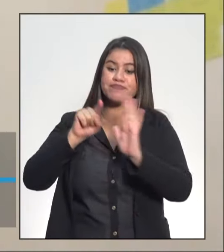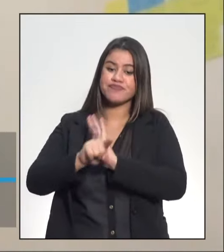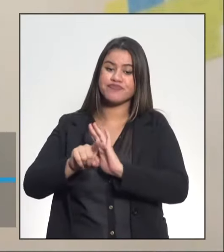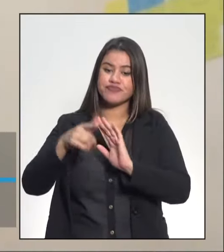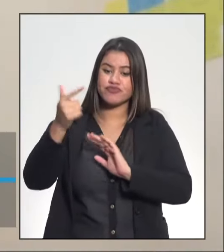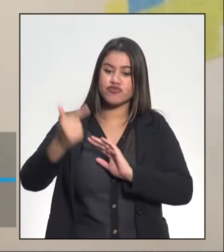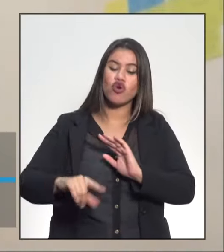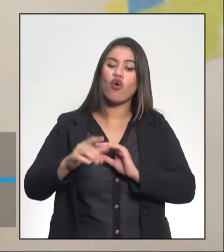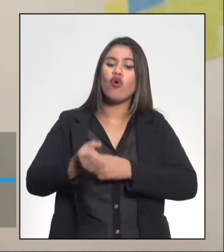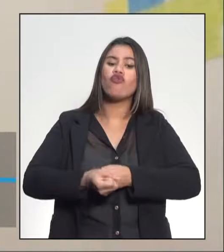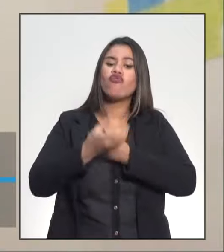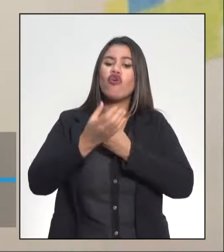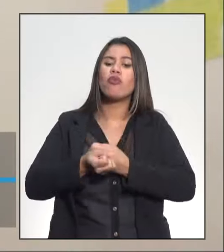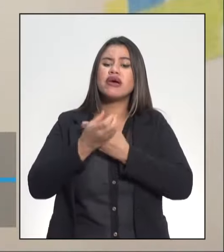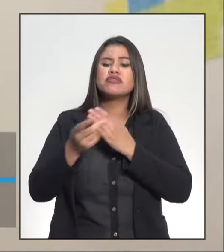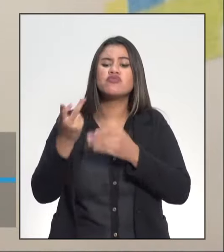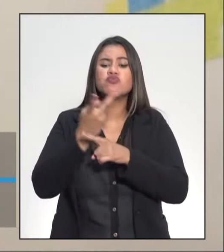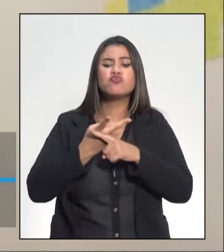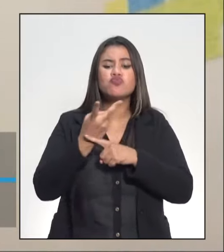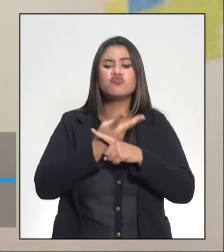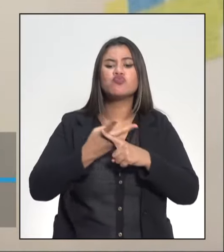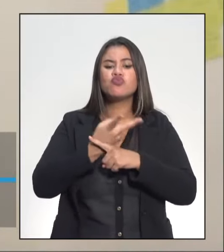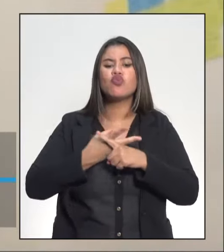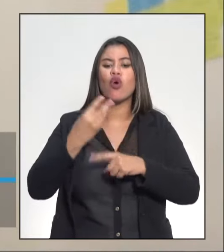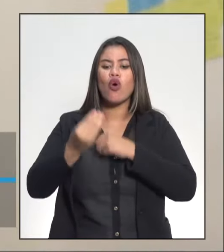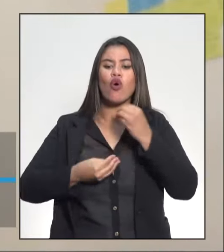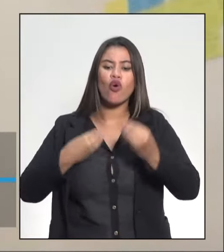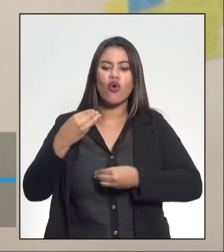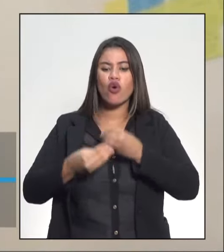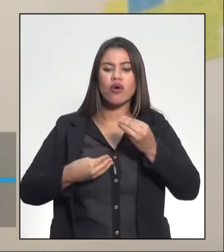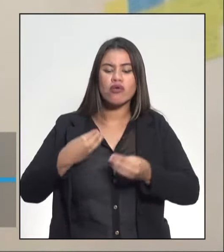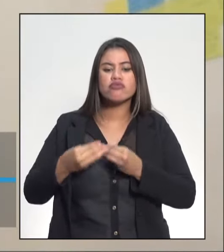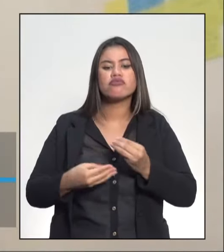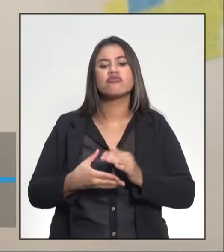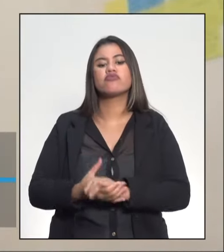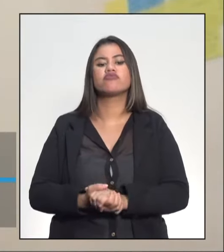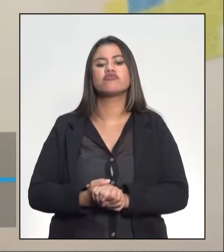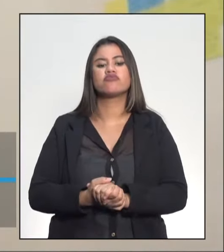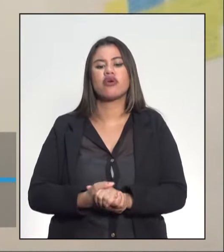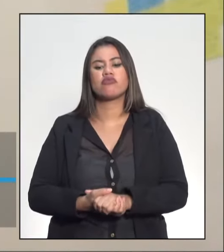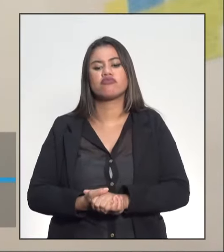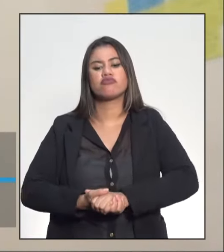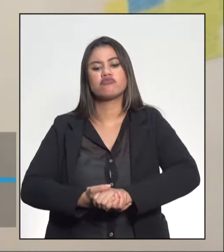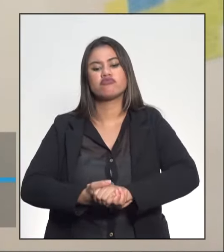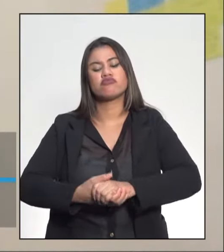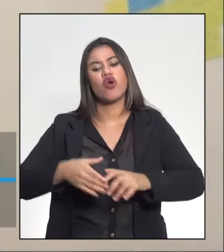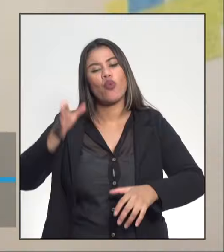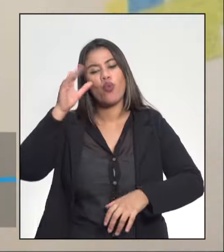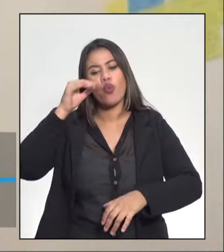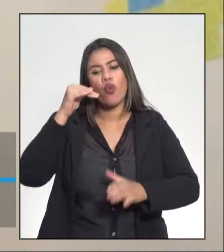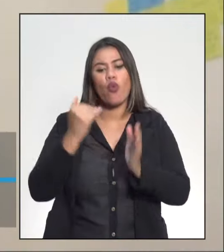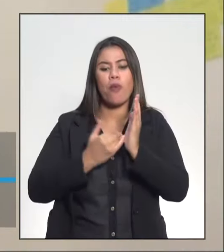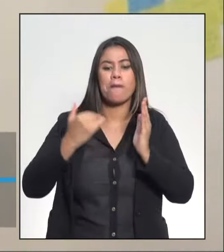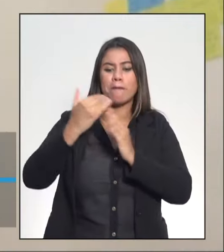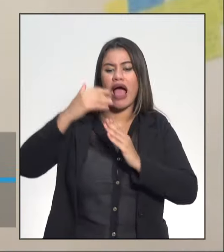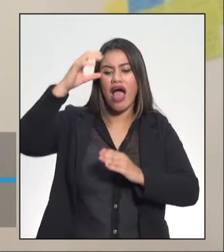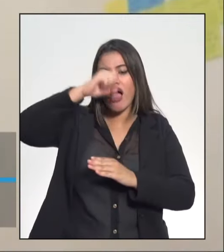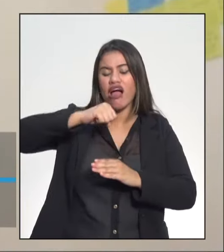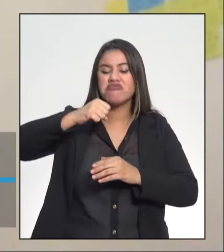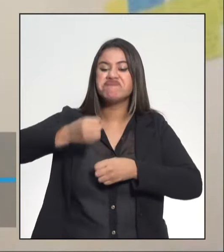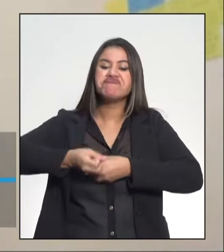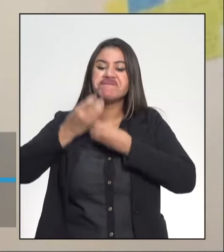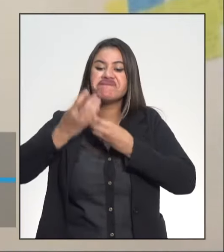essa informação? Como você busca? Se você está querendo saber alguma coisa a mais, onde você vai buscar essa informação? Você vai na